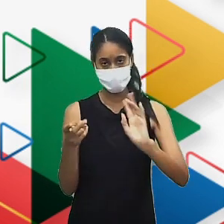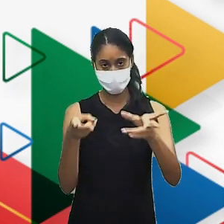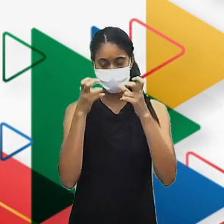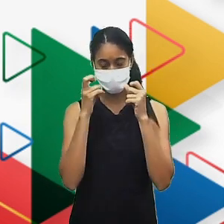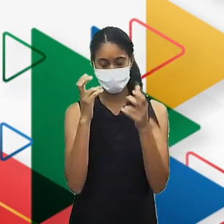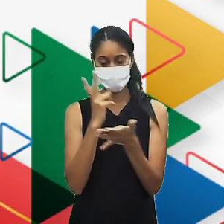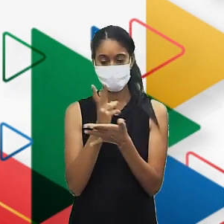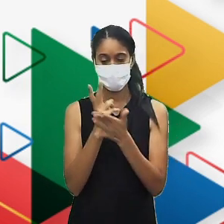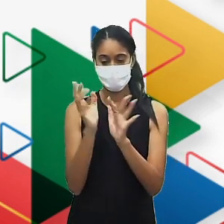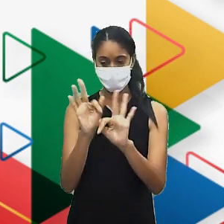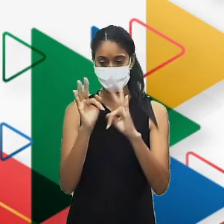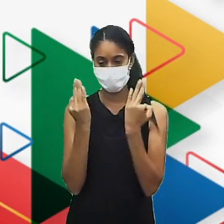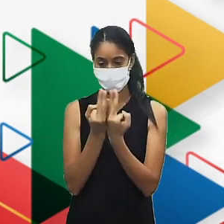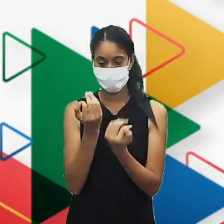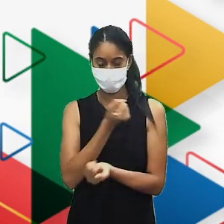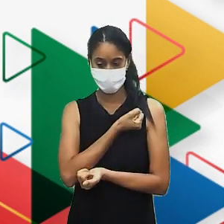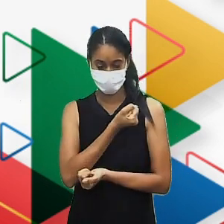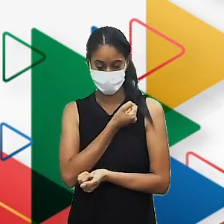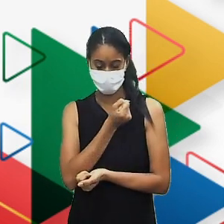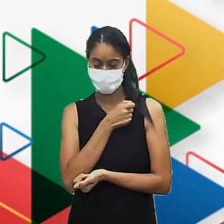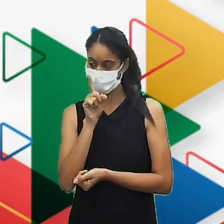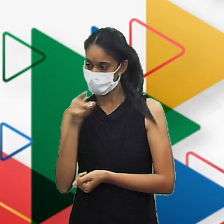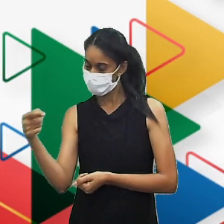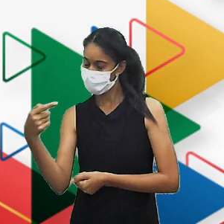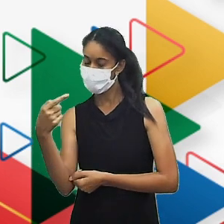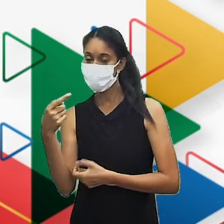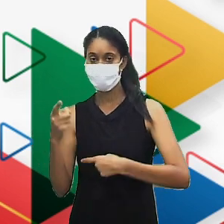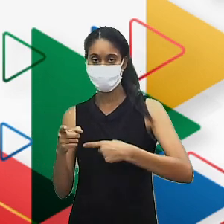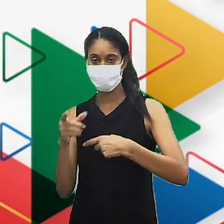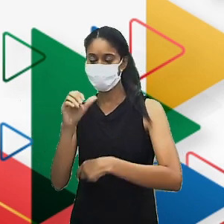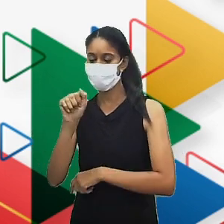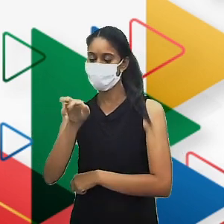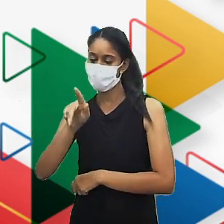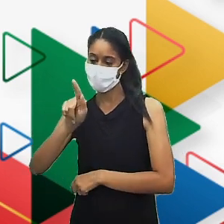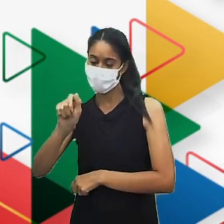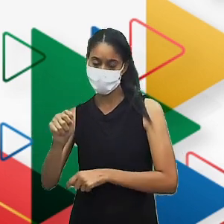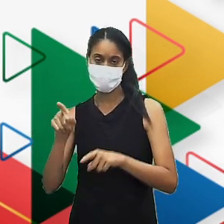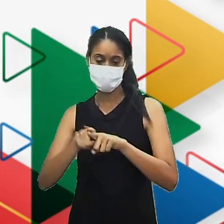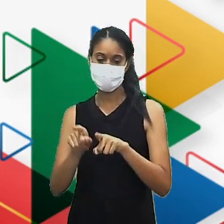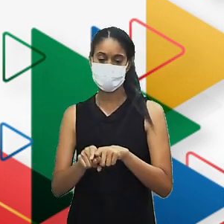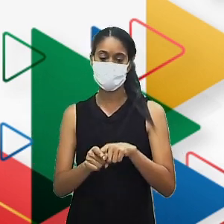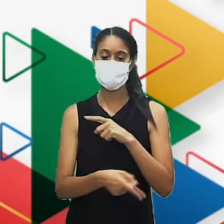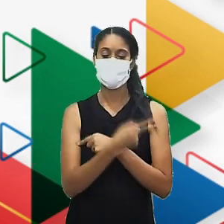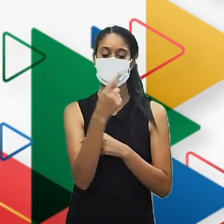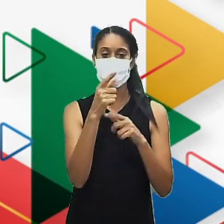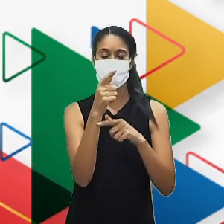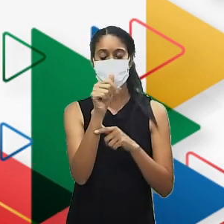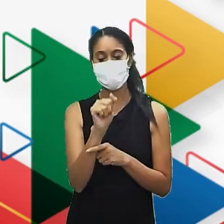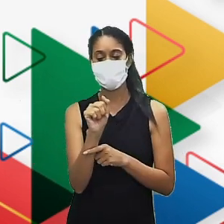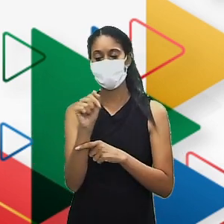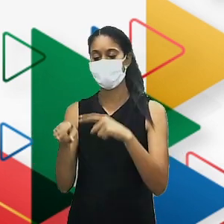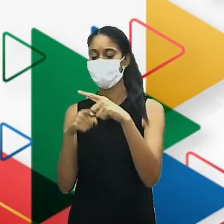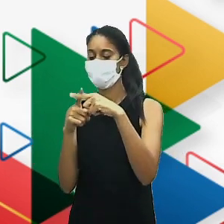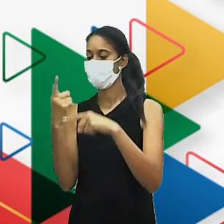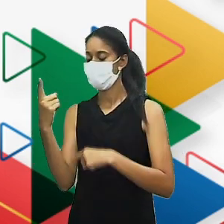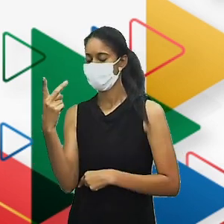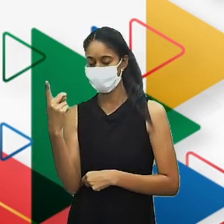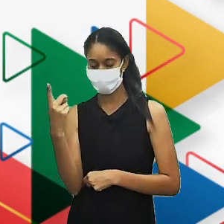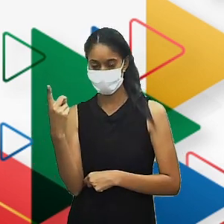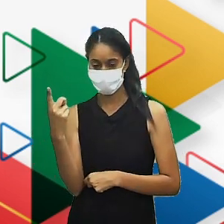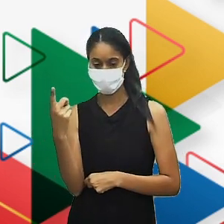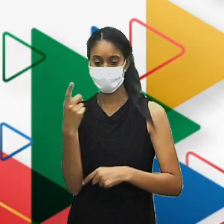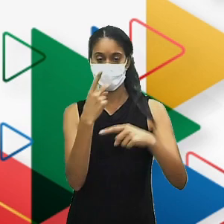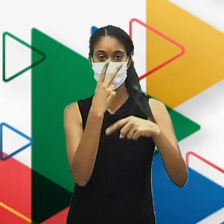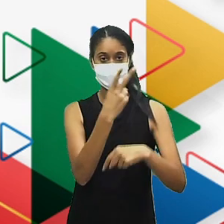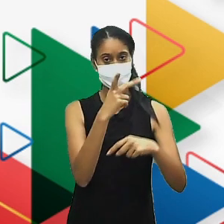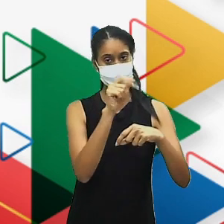chamo a família, o nome da família, eu também digo qual é a carga dele? Olha só, 1A mais 1, 2A mais 2, 3A mais 3.